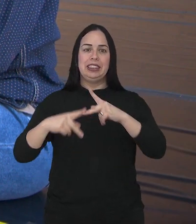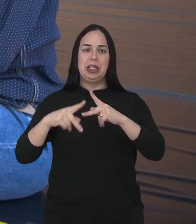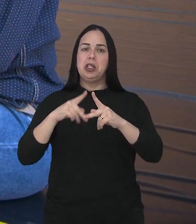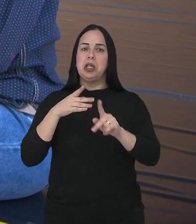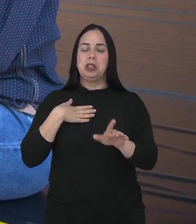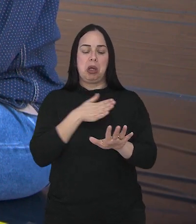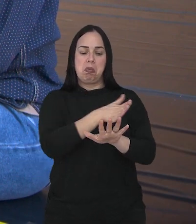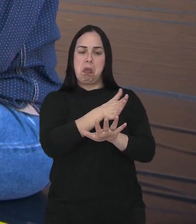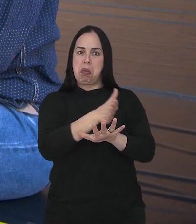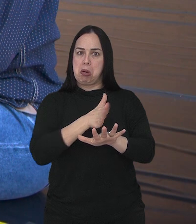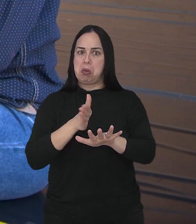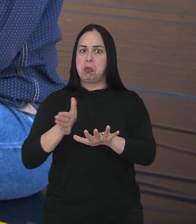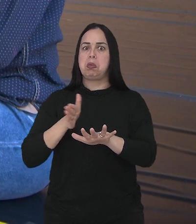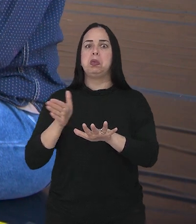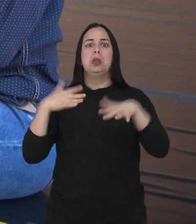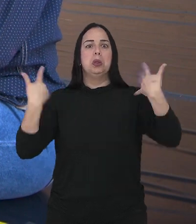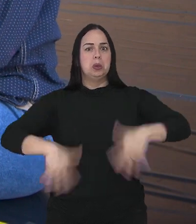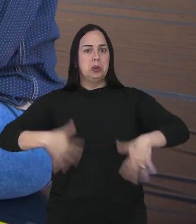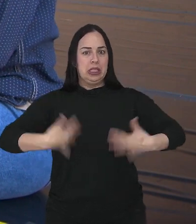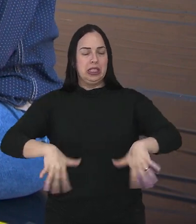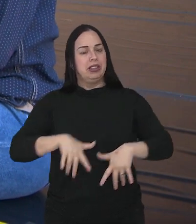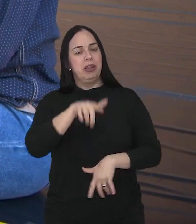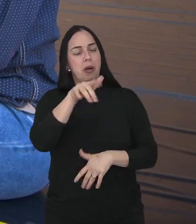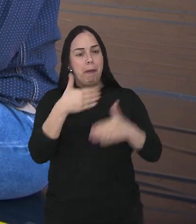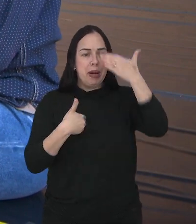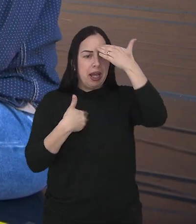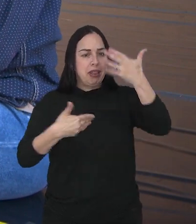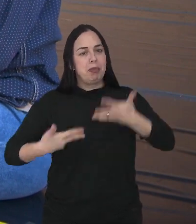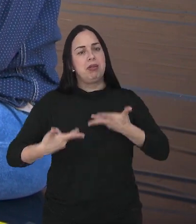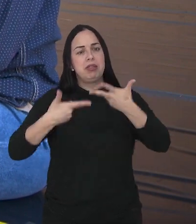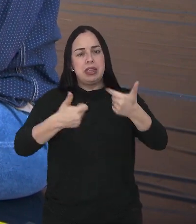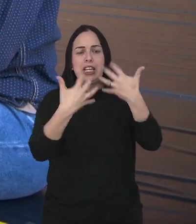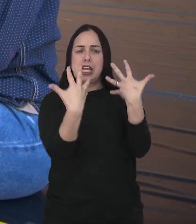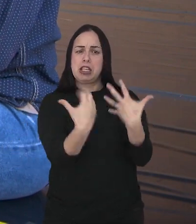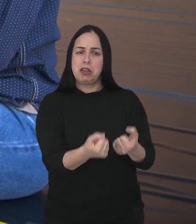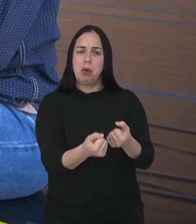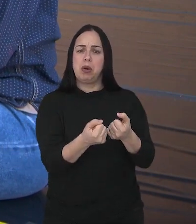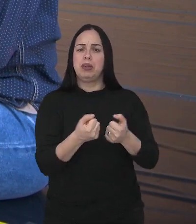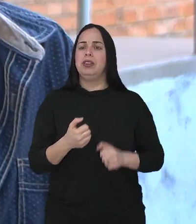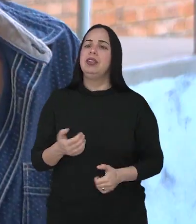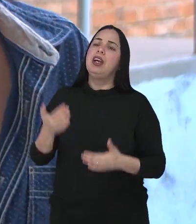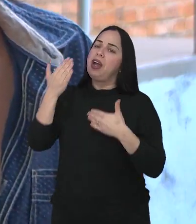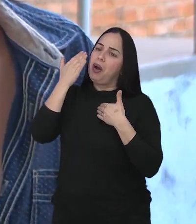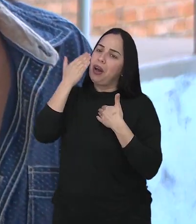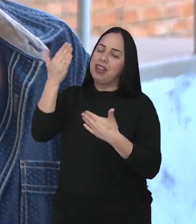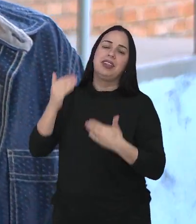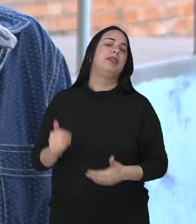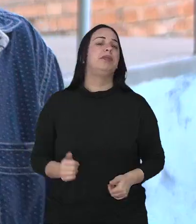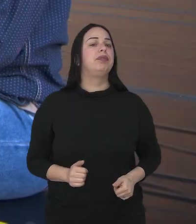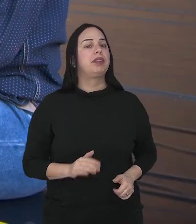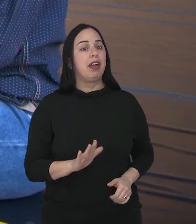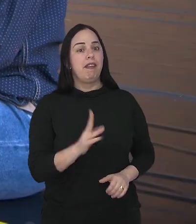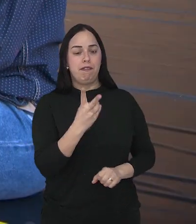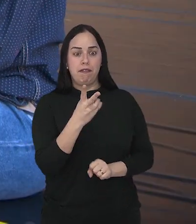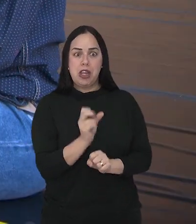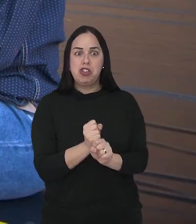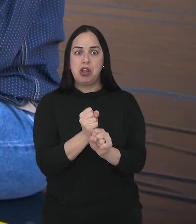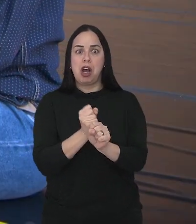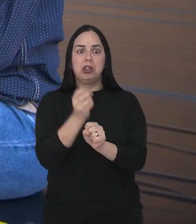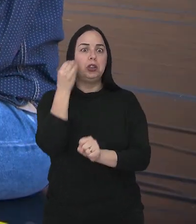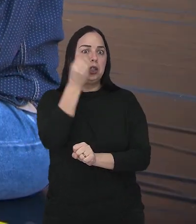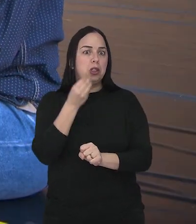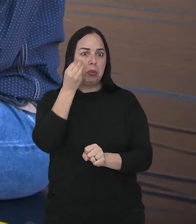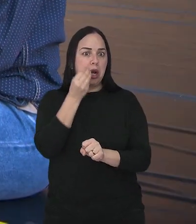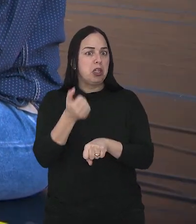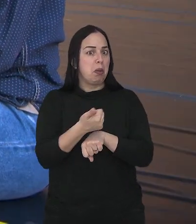José, multiplural. Cíntia, obrigada, viu, por aceitar nosso convite. Eu que agradeço, querida. São mais de 20 anos de